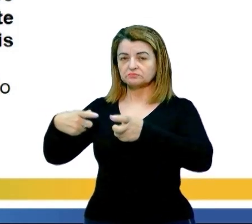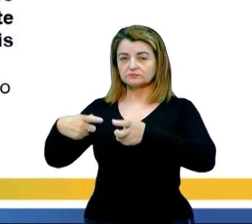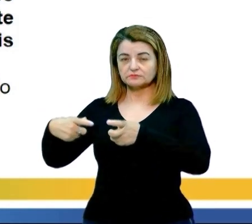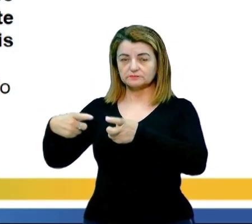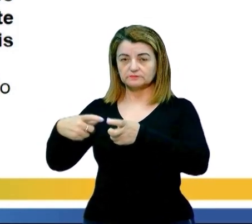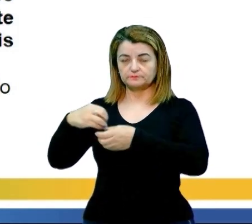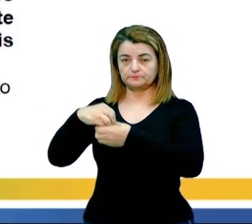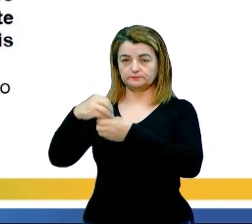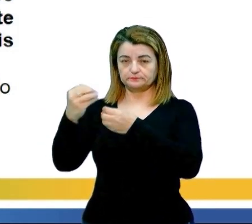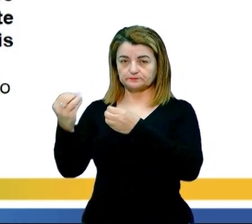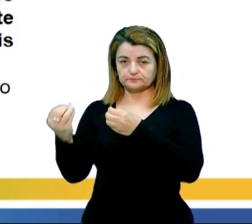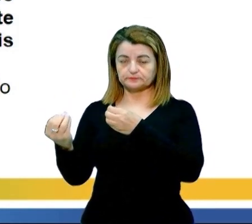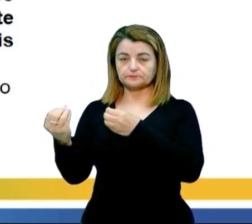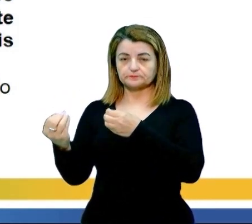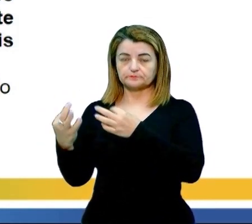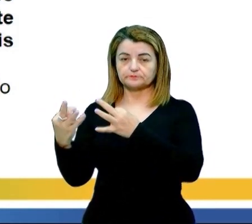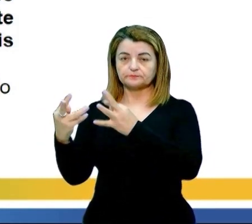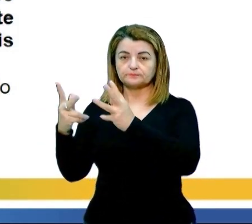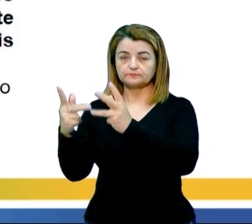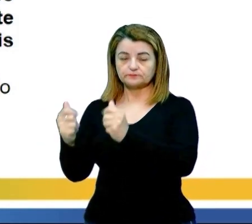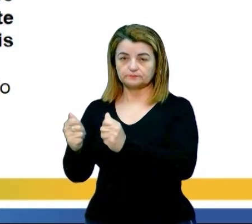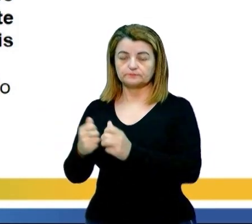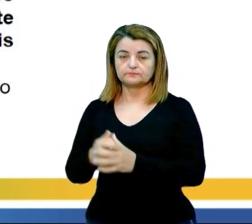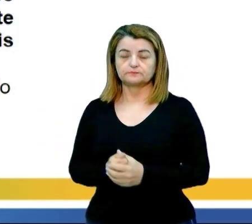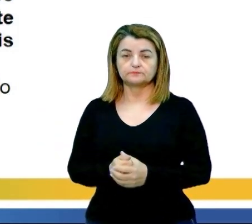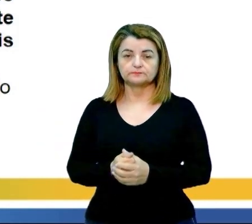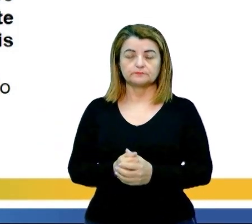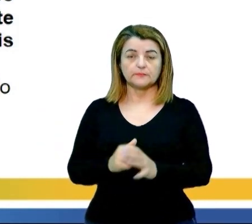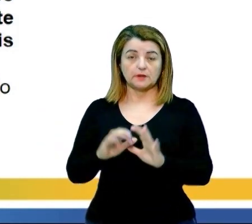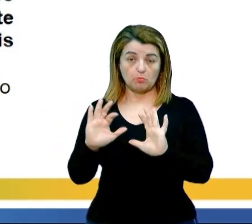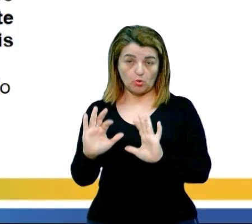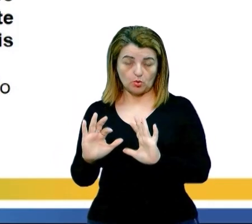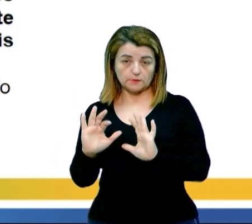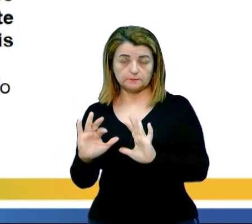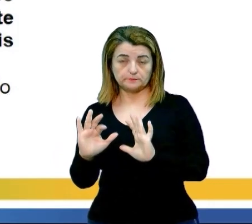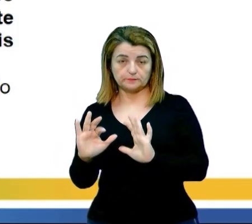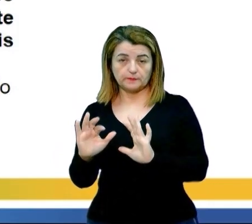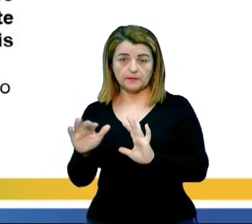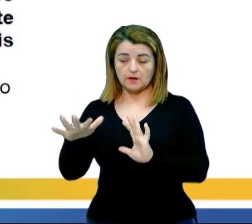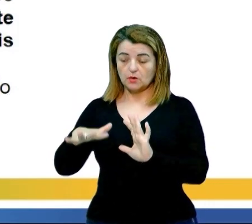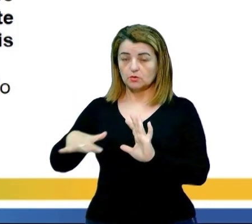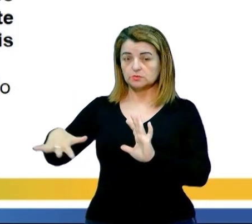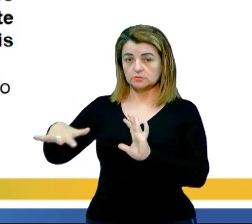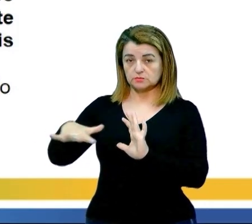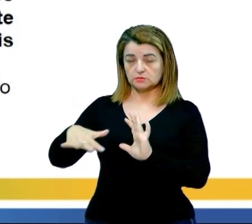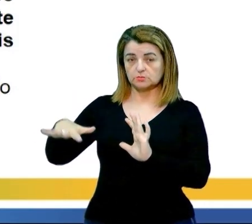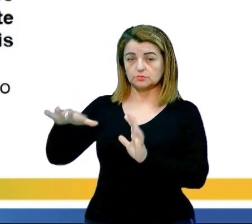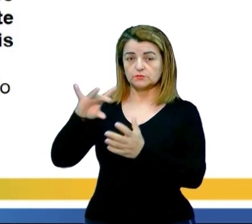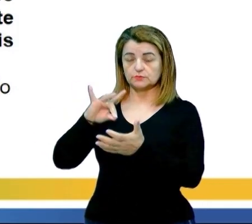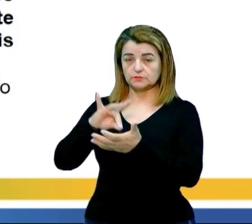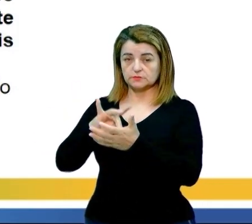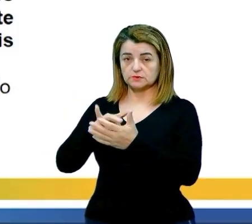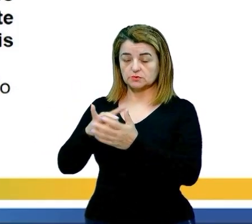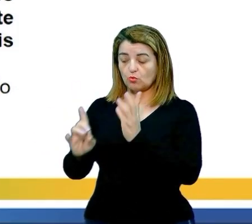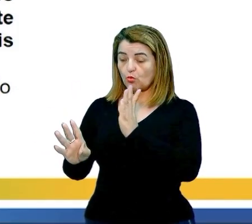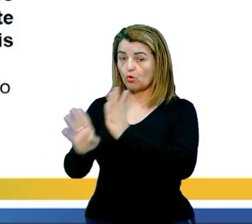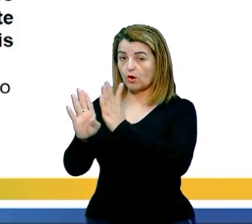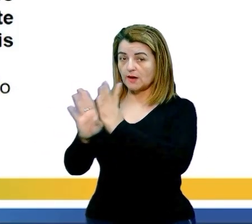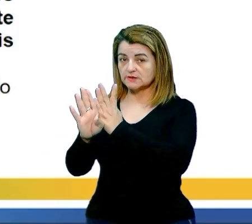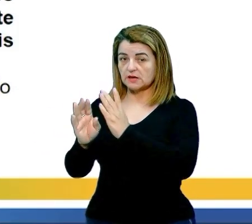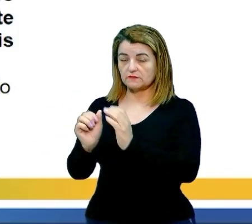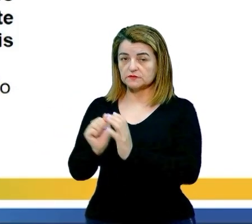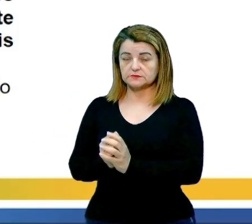estão fora de todos os lugares, embora eles sejam efetivamente